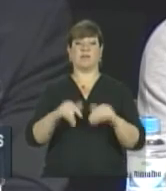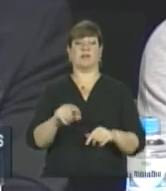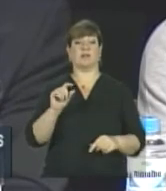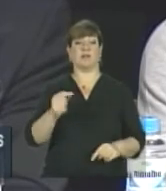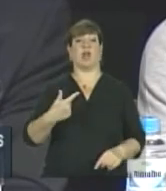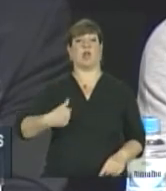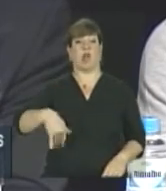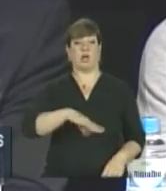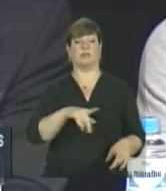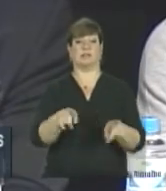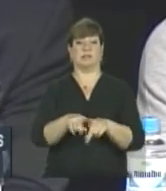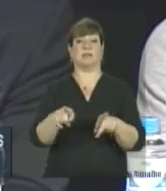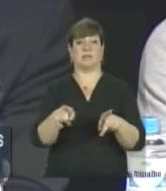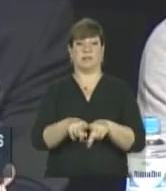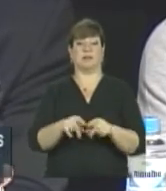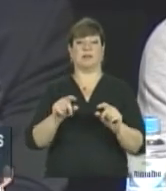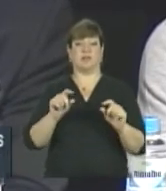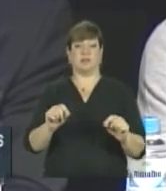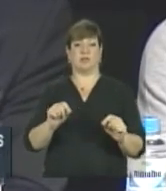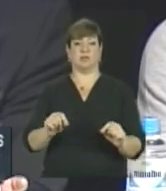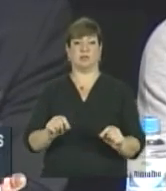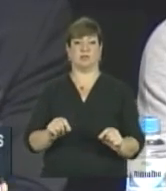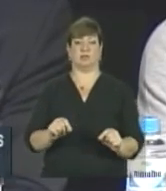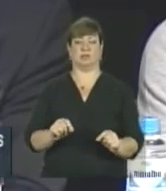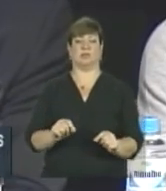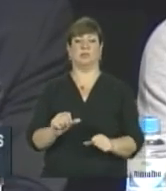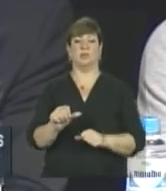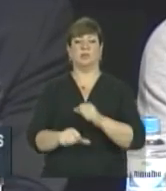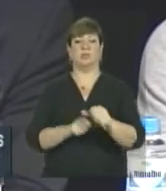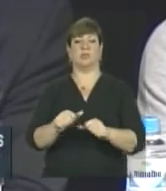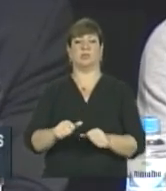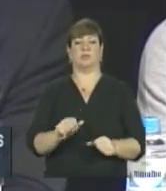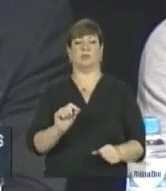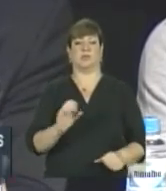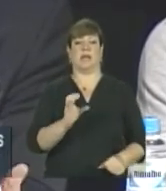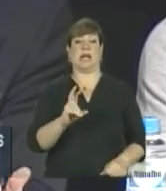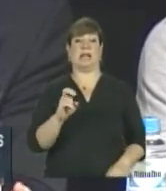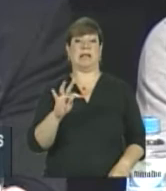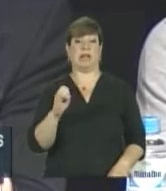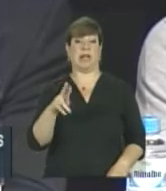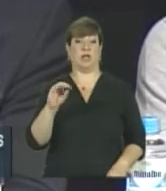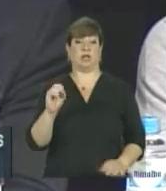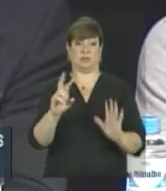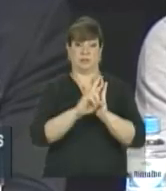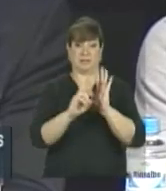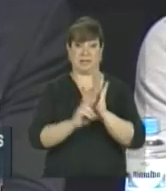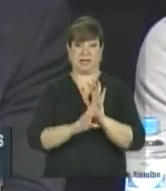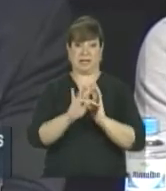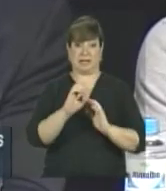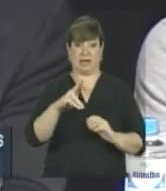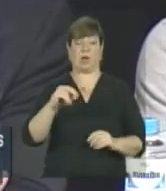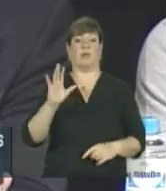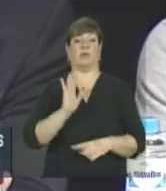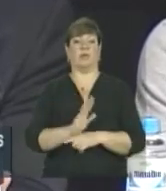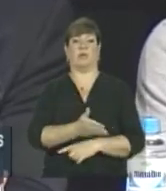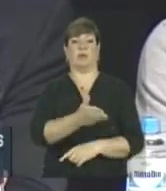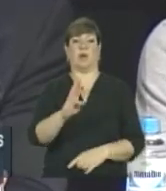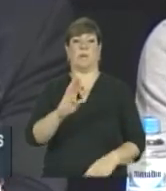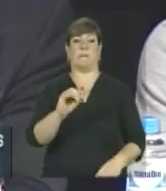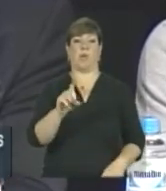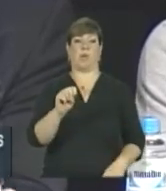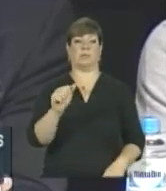também tornamos os critérios técnicos de elegibilidade para o Bolsa Atleta mais